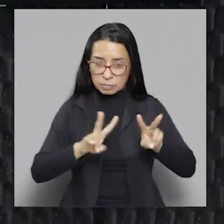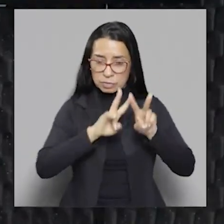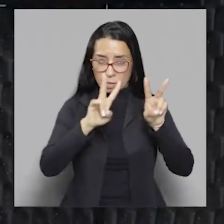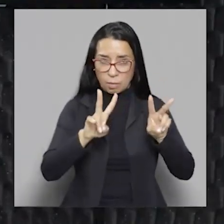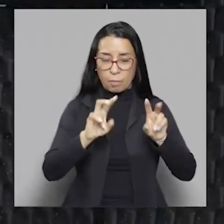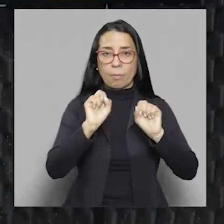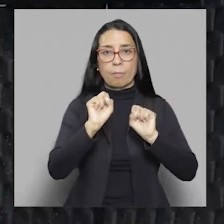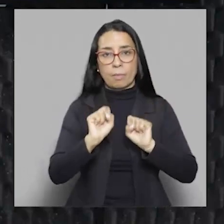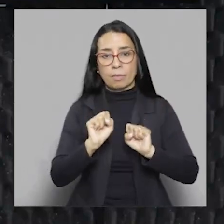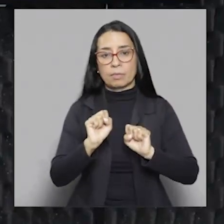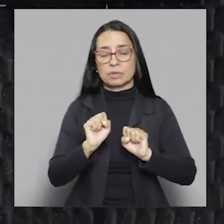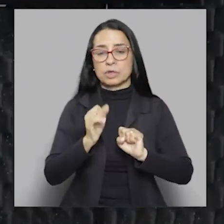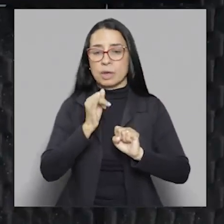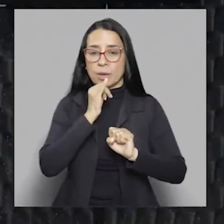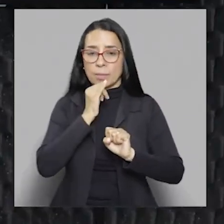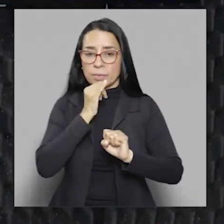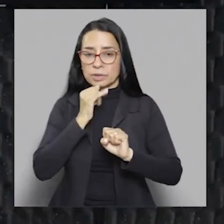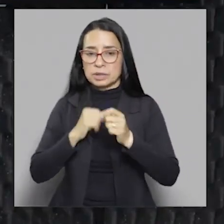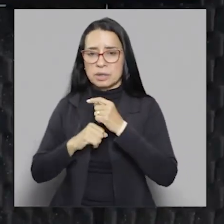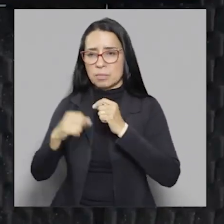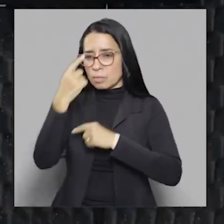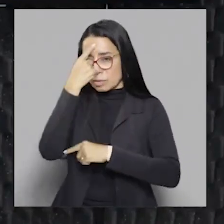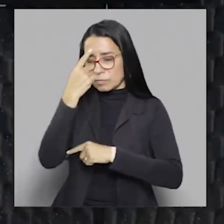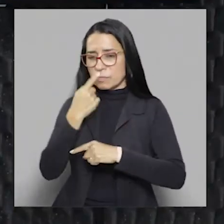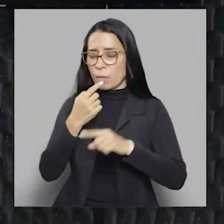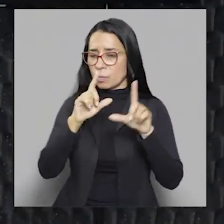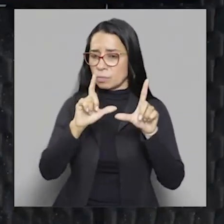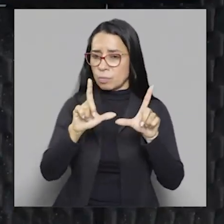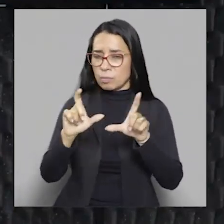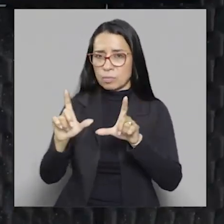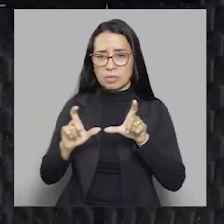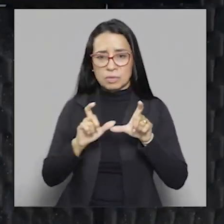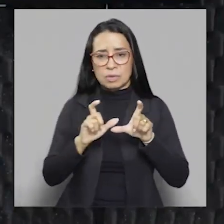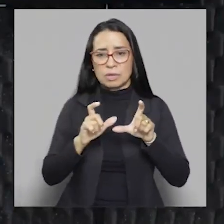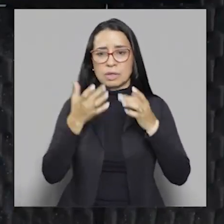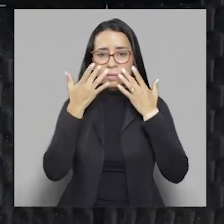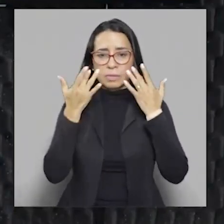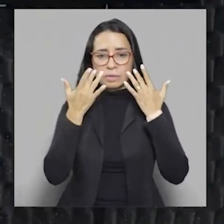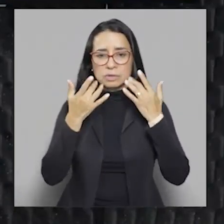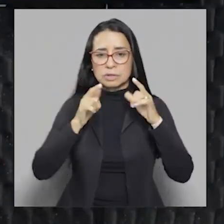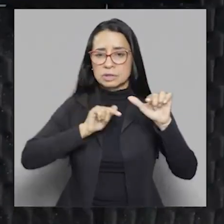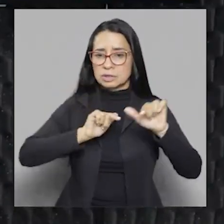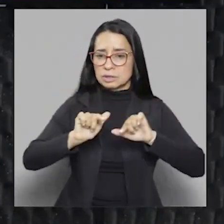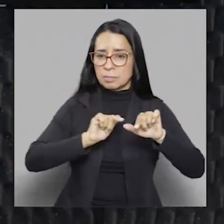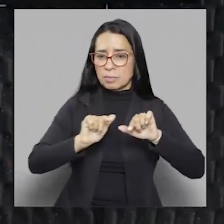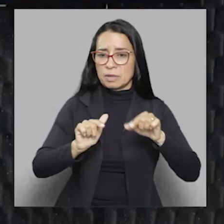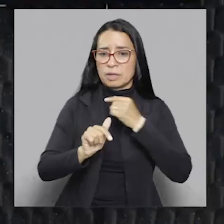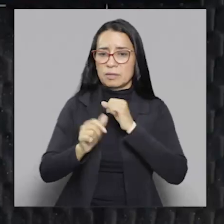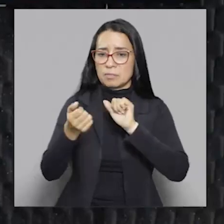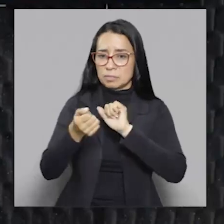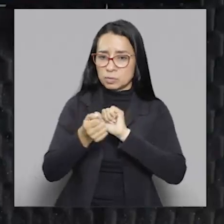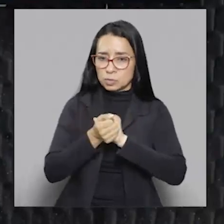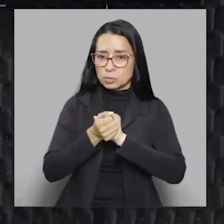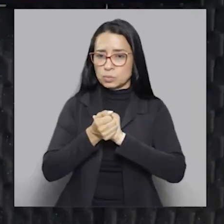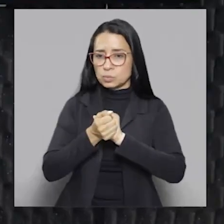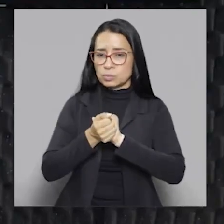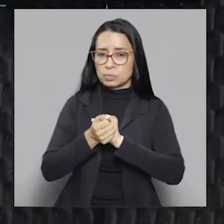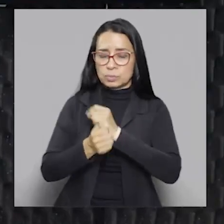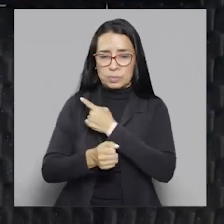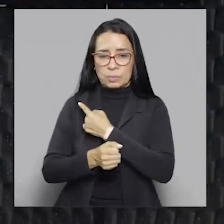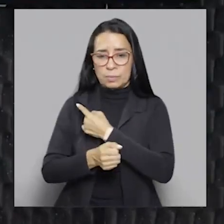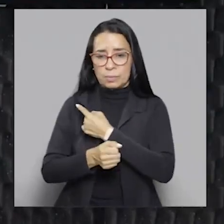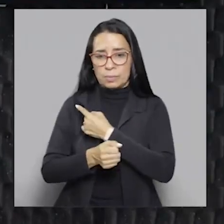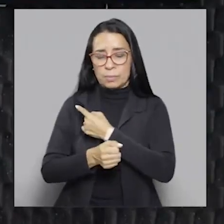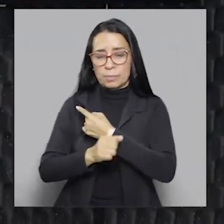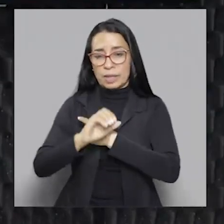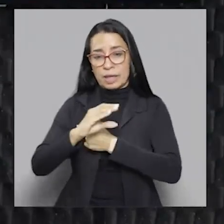posso pegar a foto de Jackson Pollock, que é um artista que trabalhava com Action Paint, com pintura em ação, e refazer essa